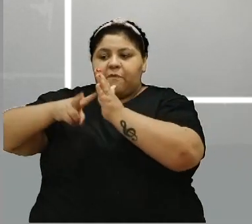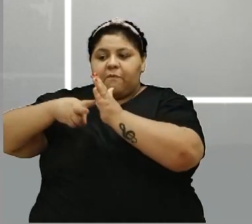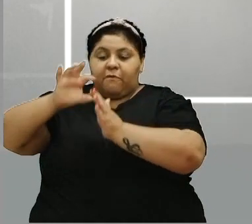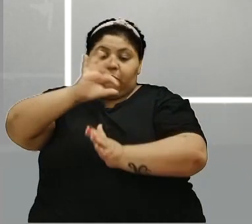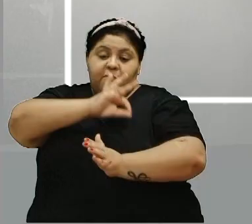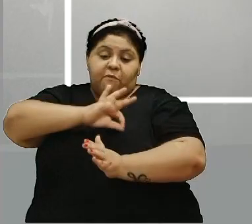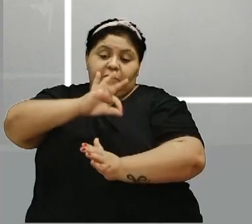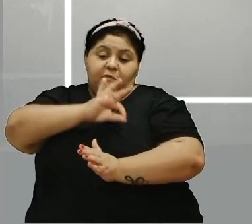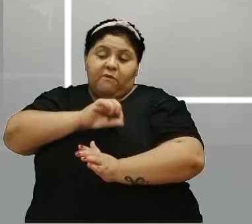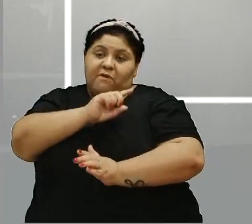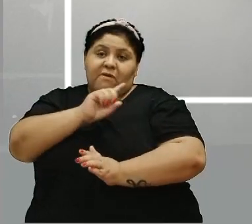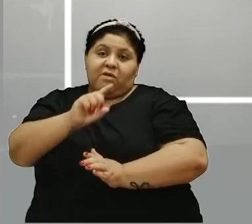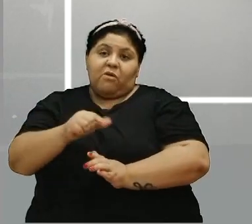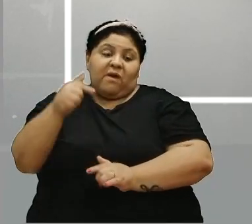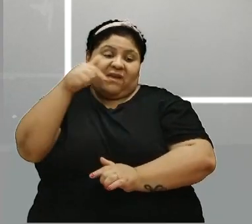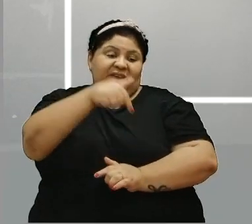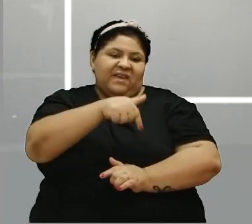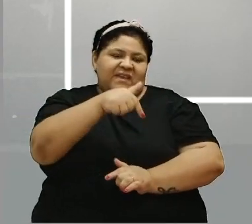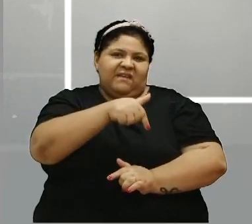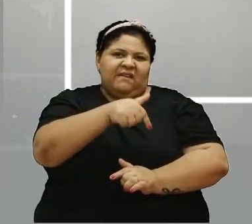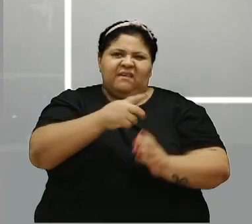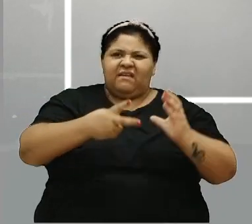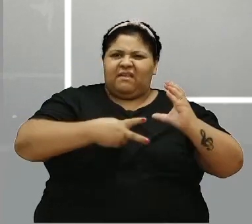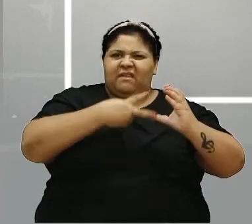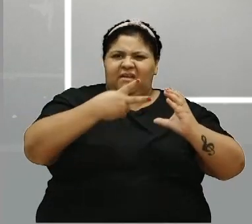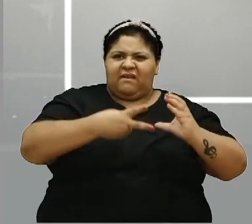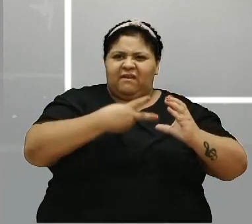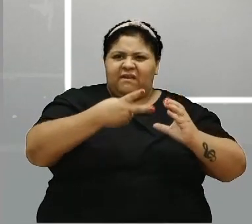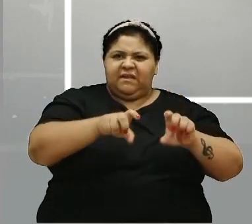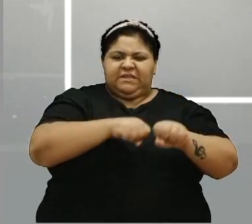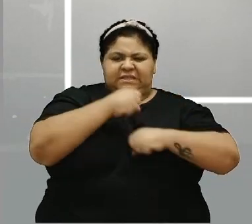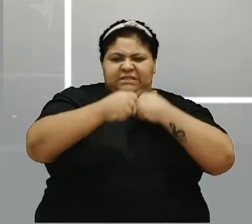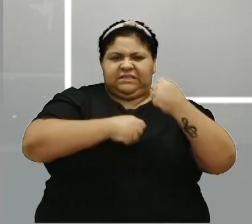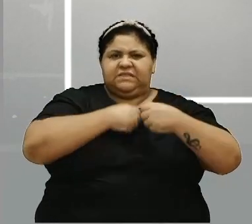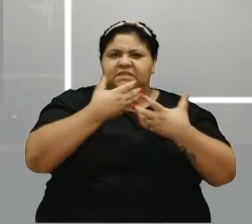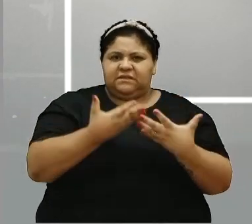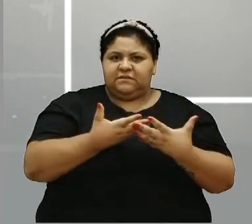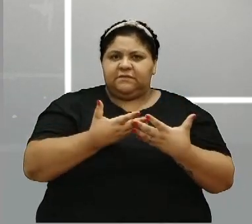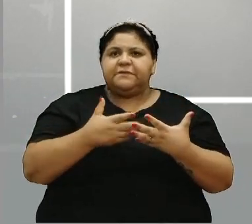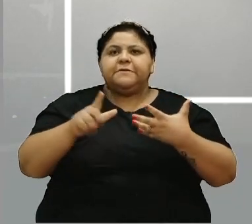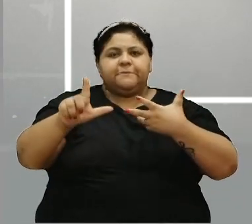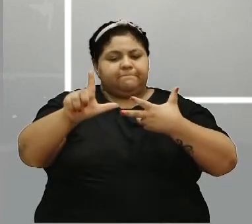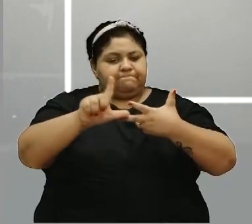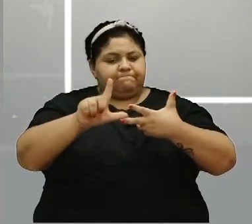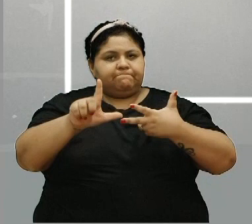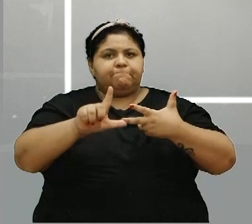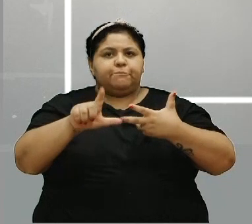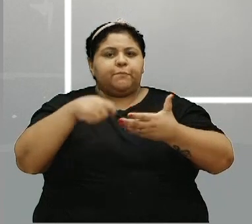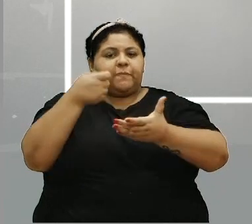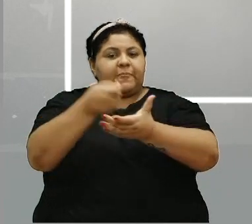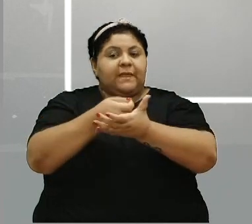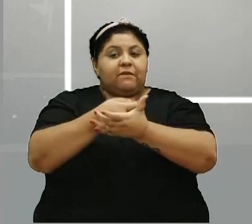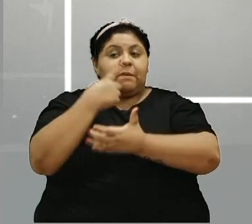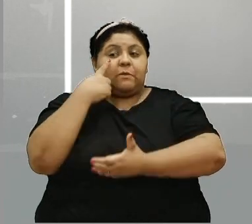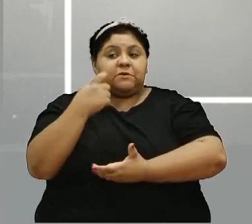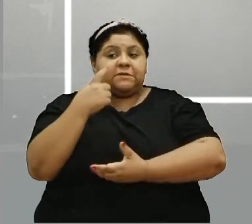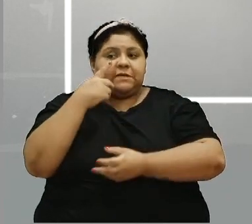do que ficar se estressando aqui na Câmara. Né? Porque o legislativo é isso, o legislativo é a gente lutar pelos interesses do